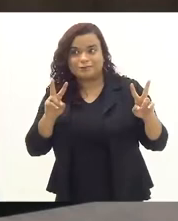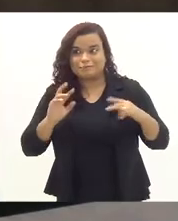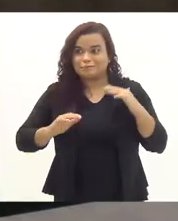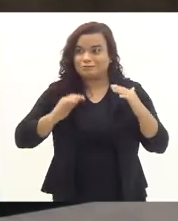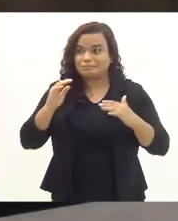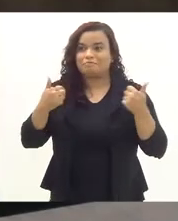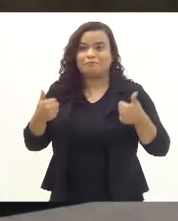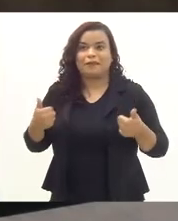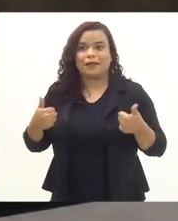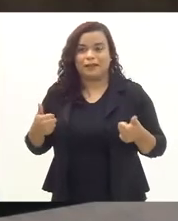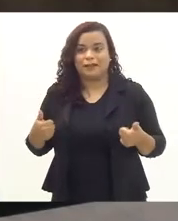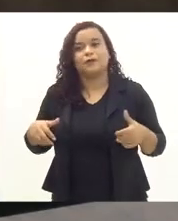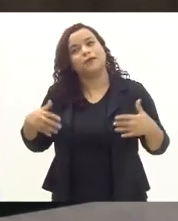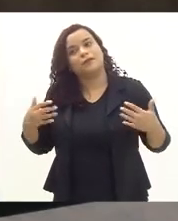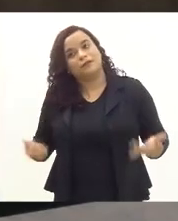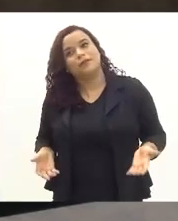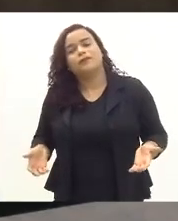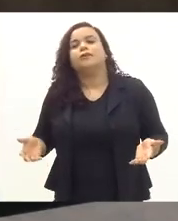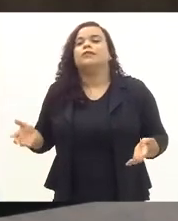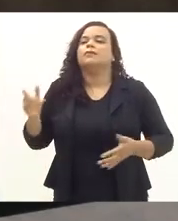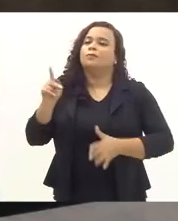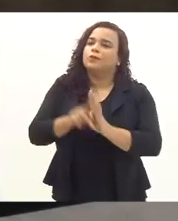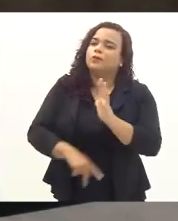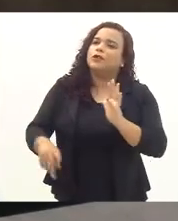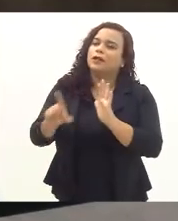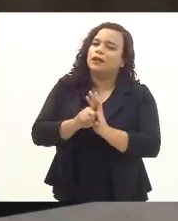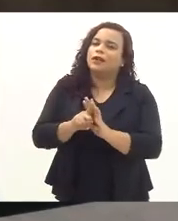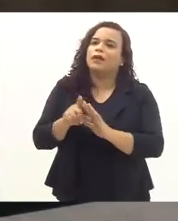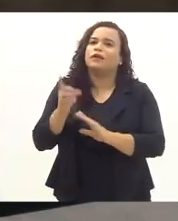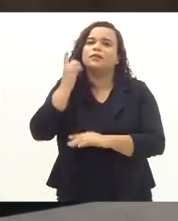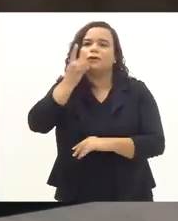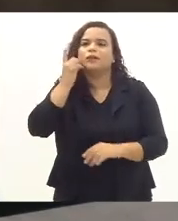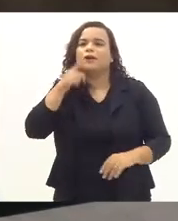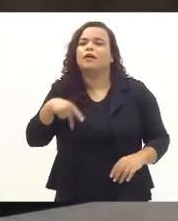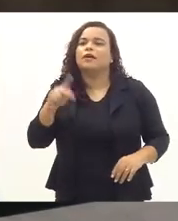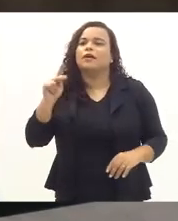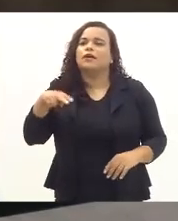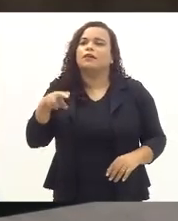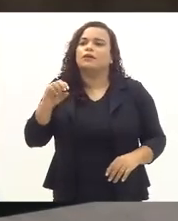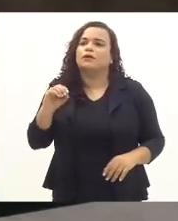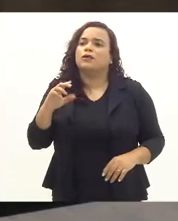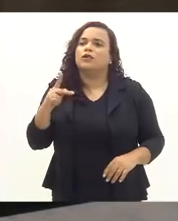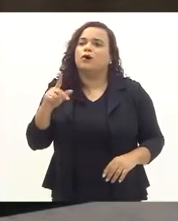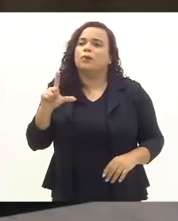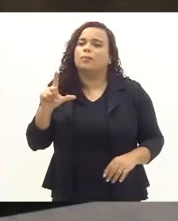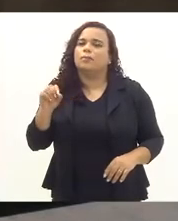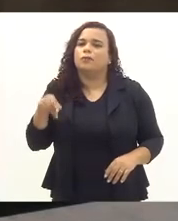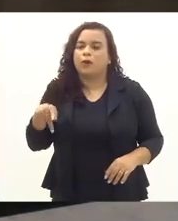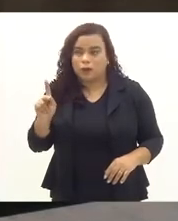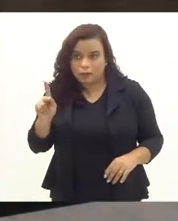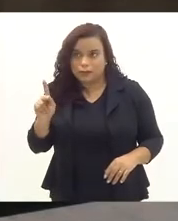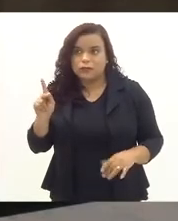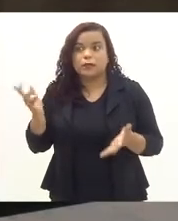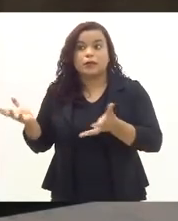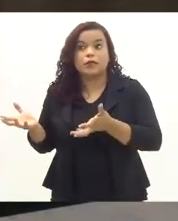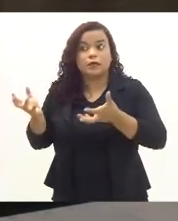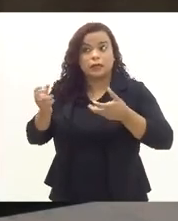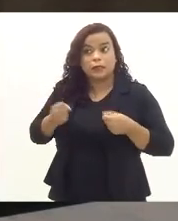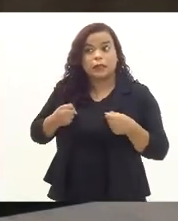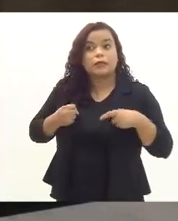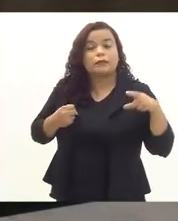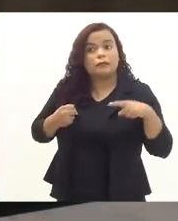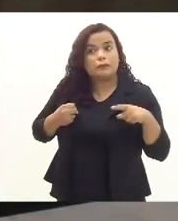Desenrola o projeto de lei do deputado kinoplast teria recebido teria